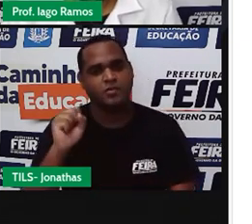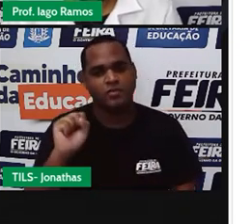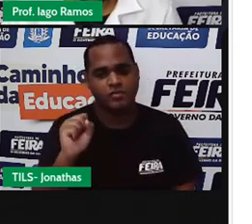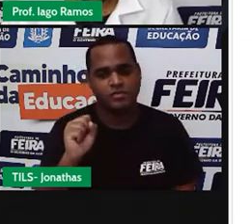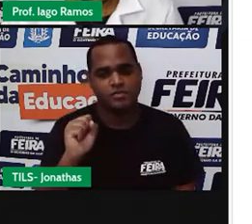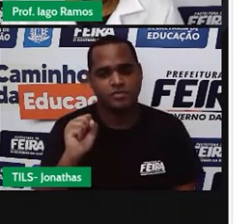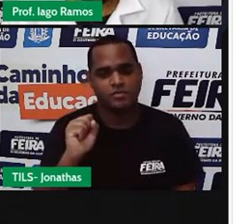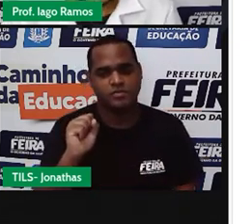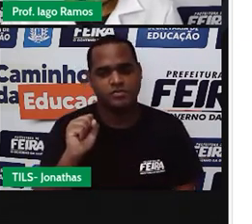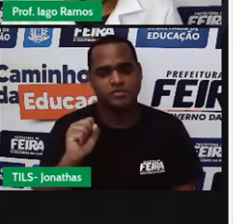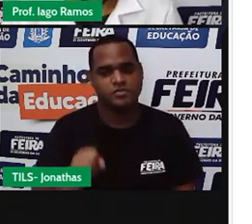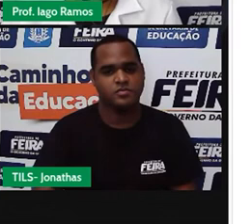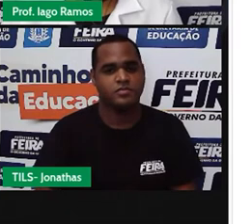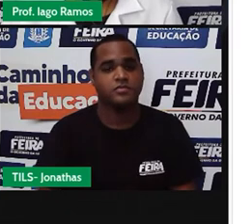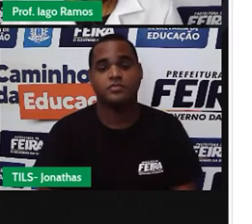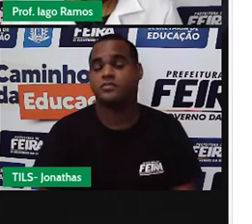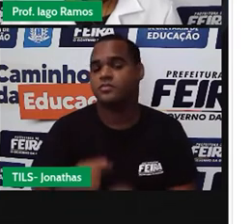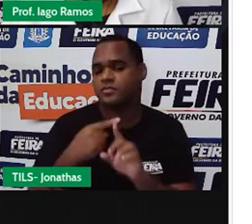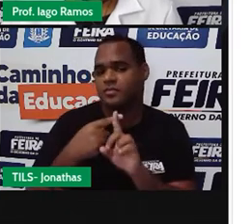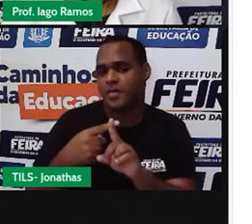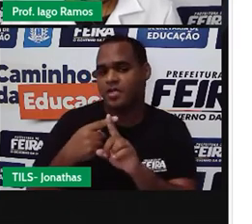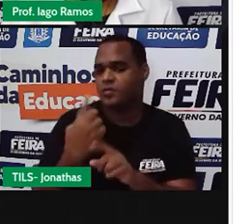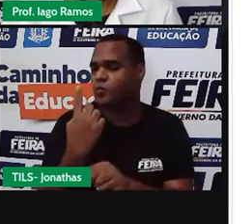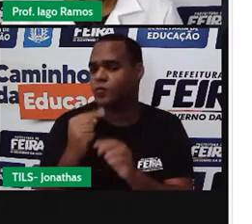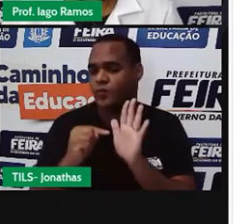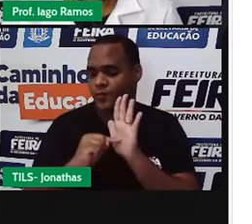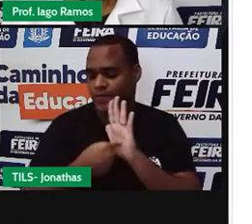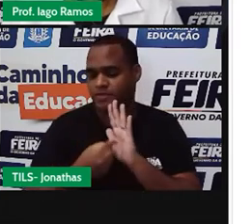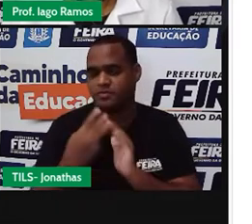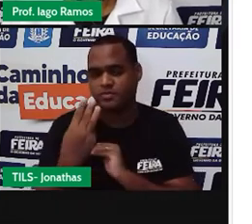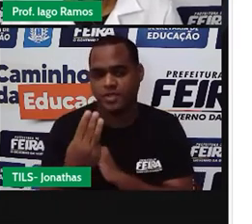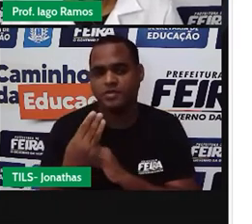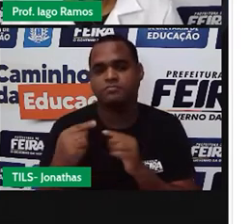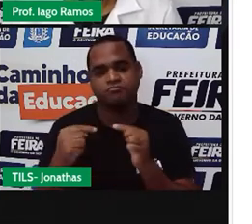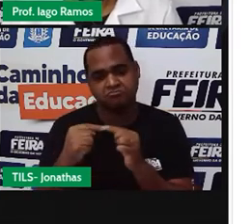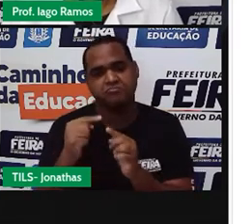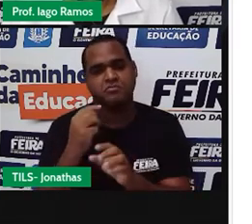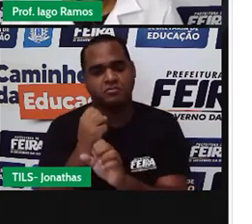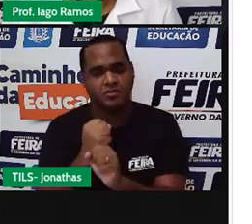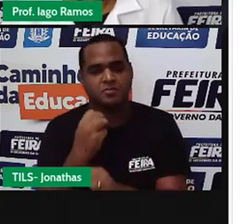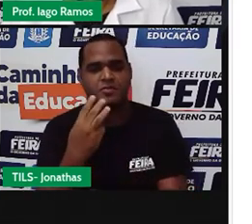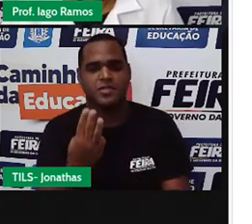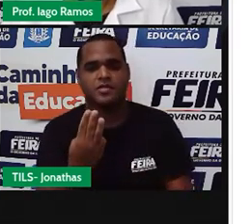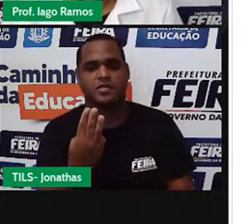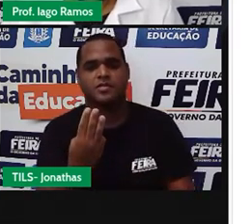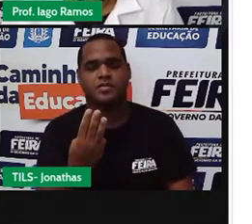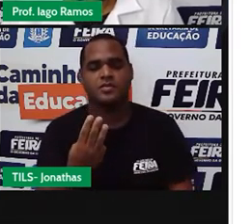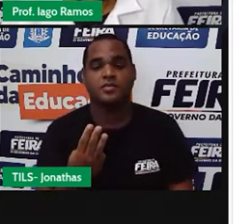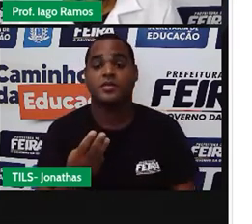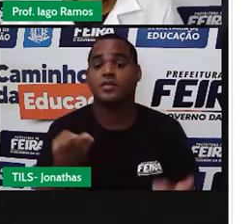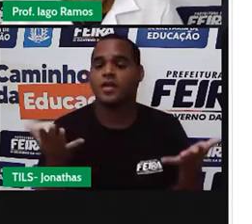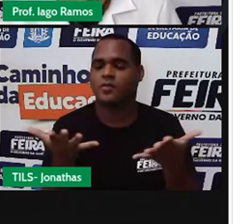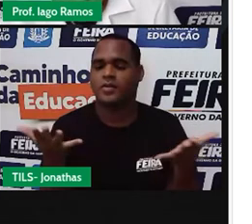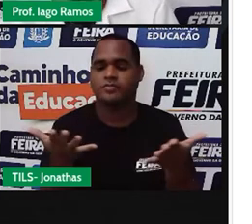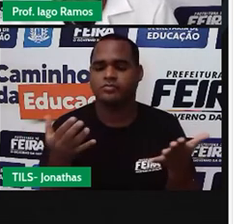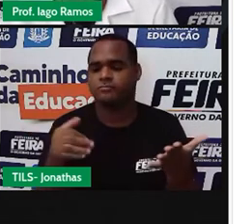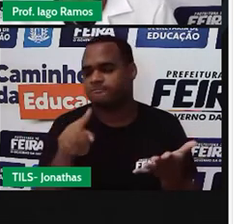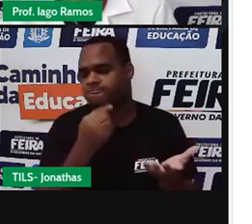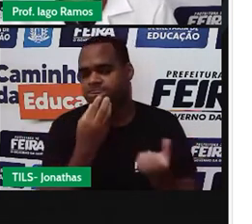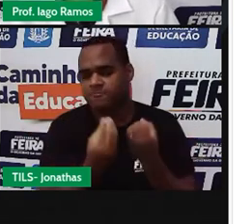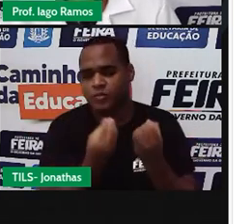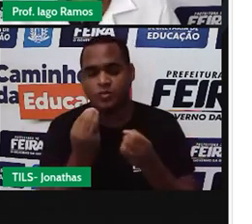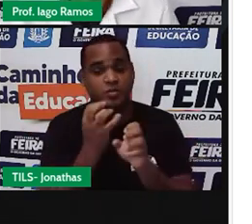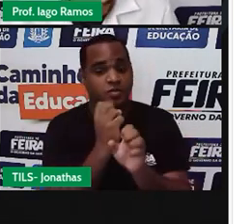dá oito mais uma vez três da três Olha só agora a gente